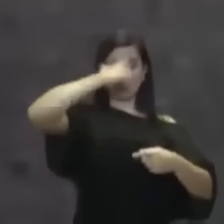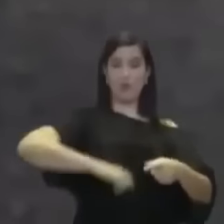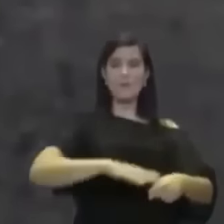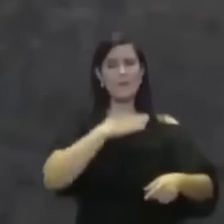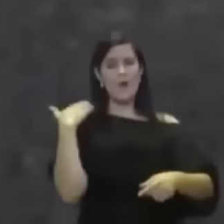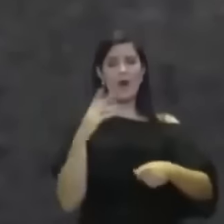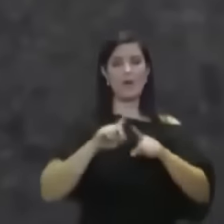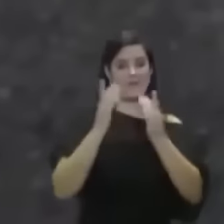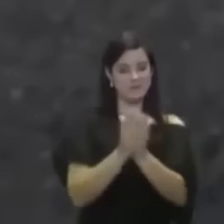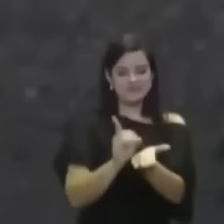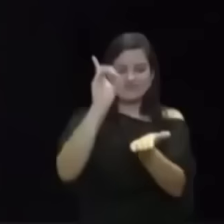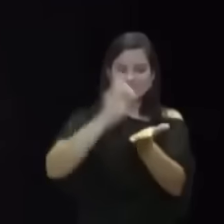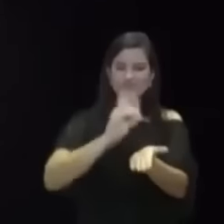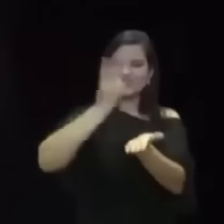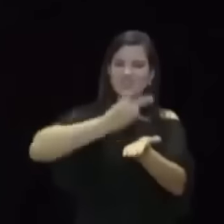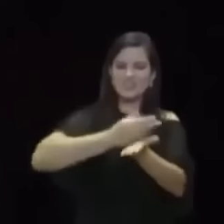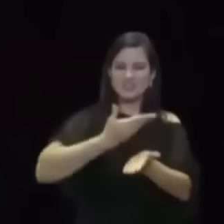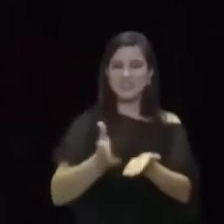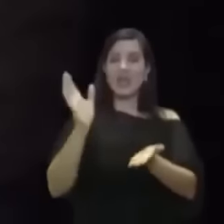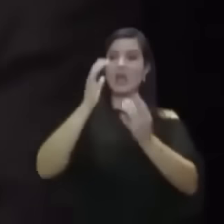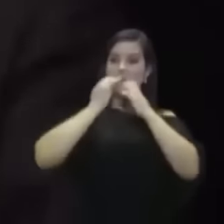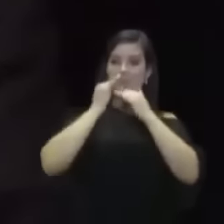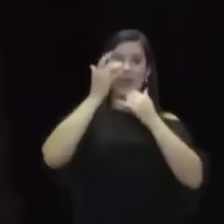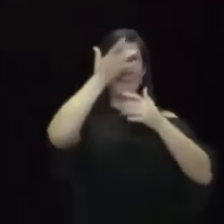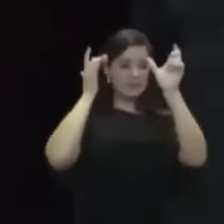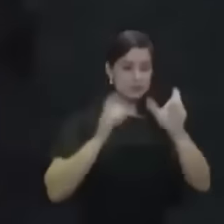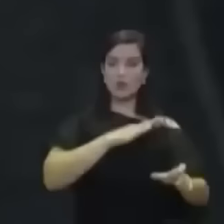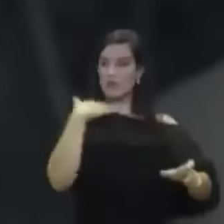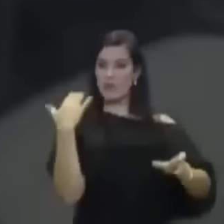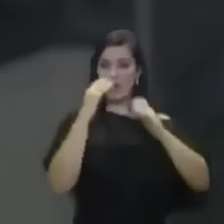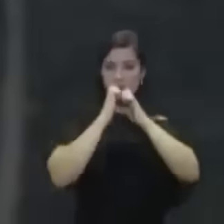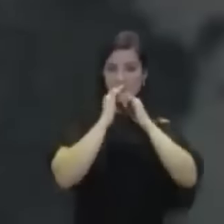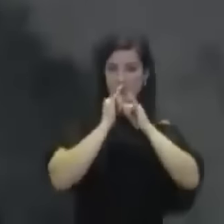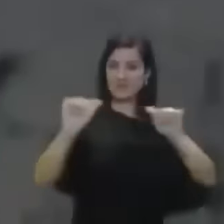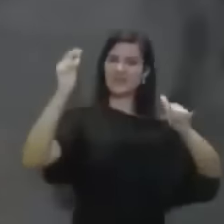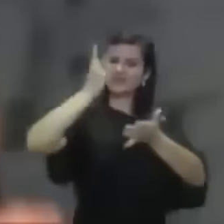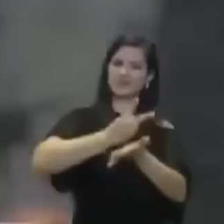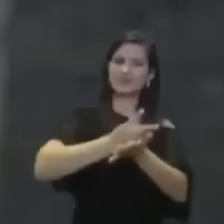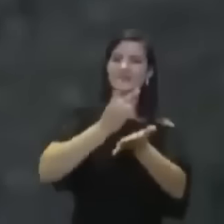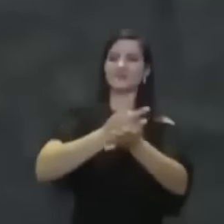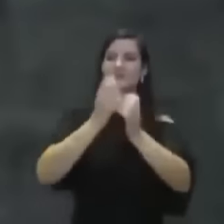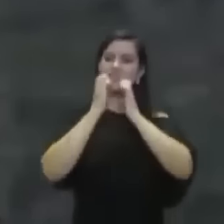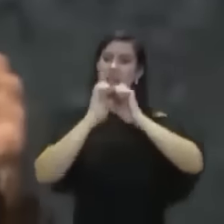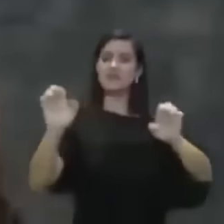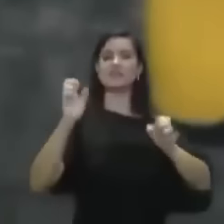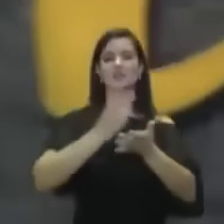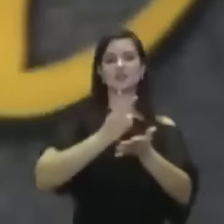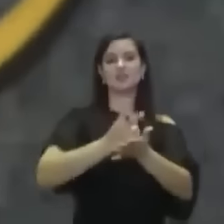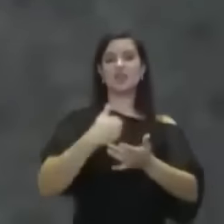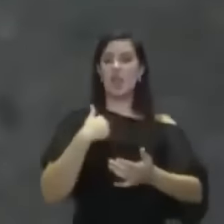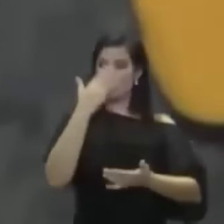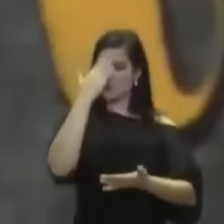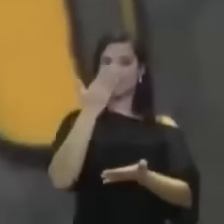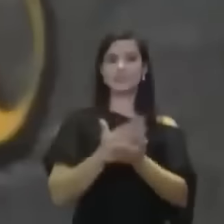palavra continua, o evangelista morre, a mensagem continua, e nós cremos nessa palavra viva. Por isso estamos aqui, e hora